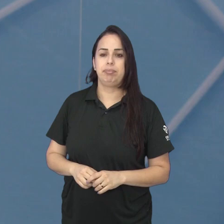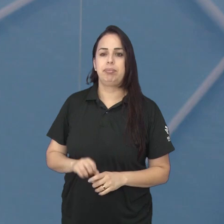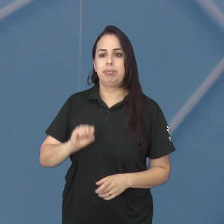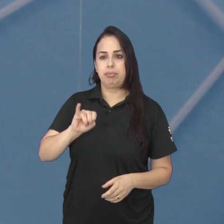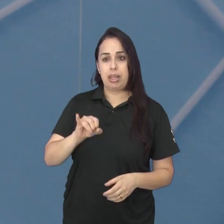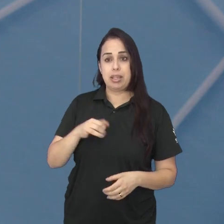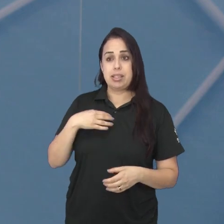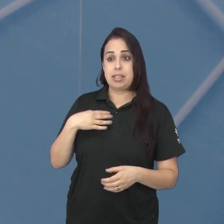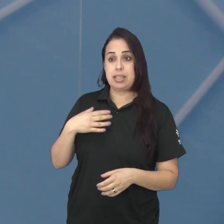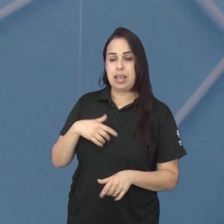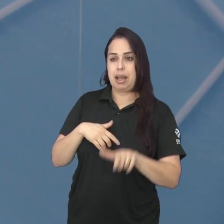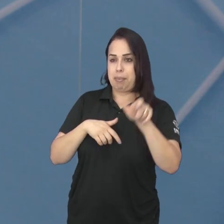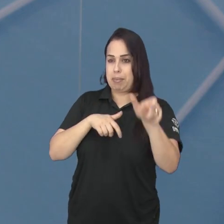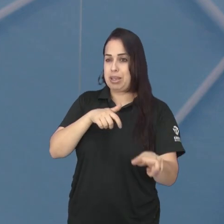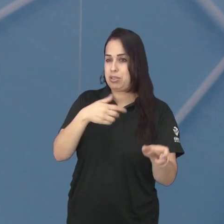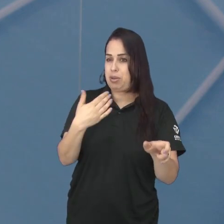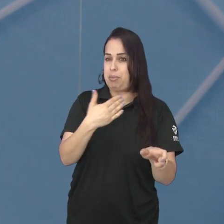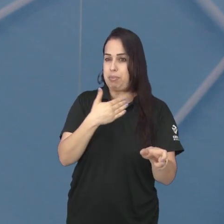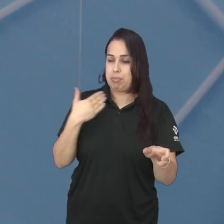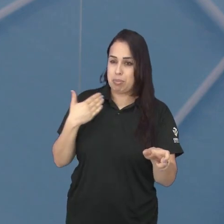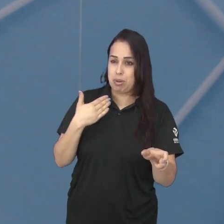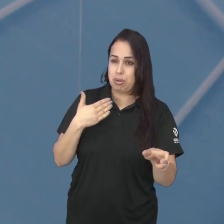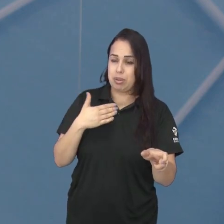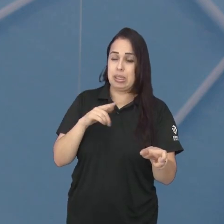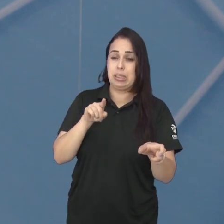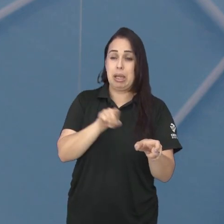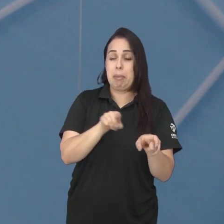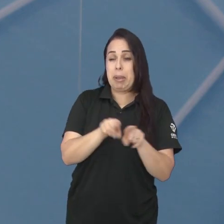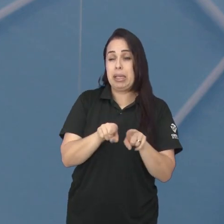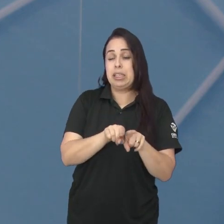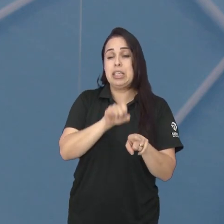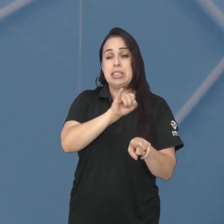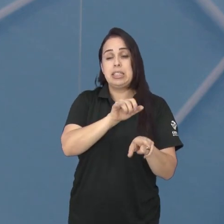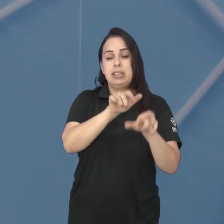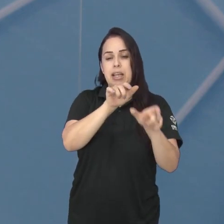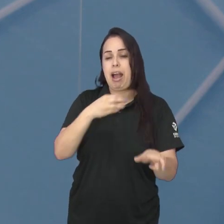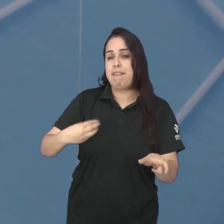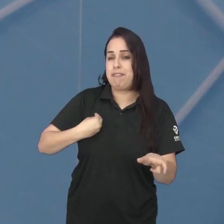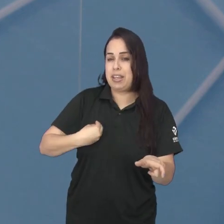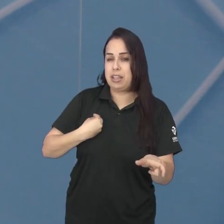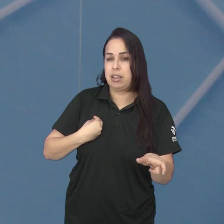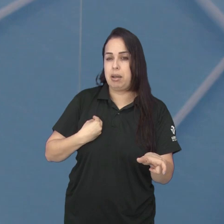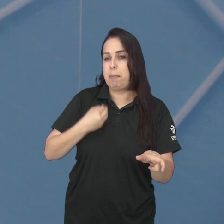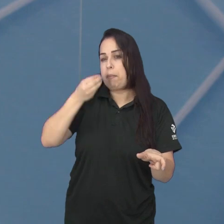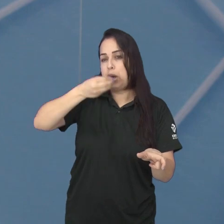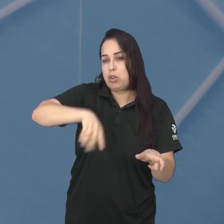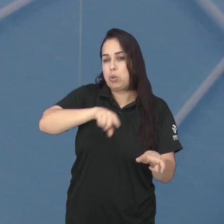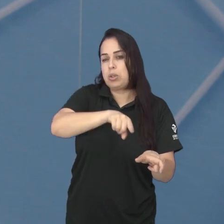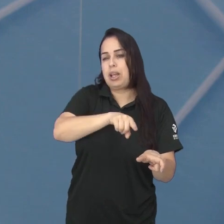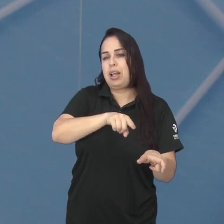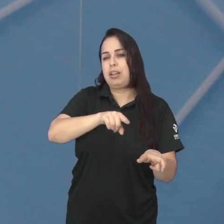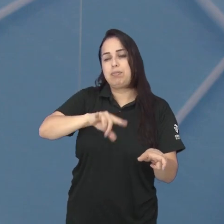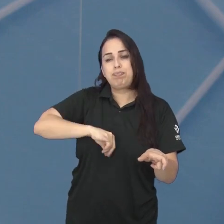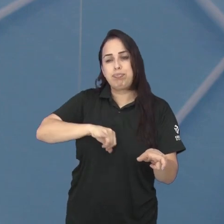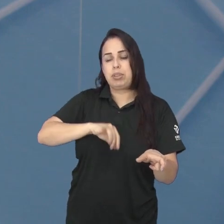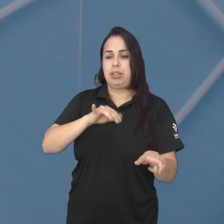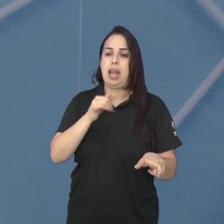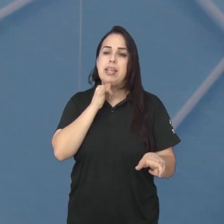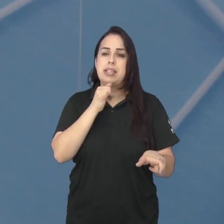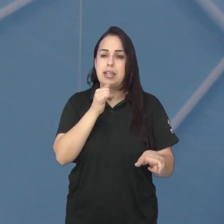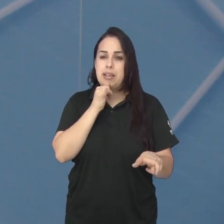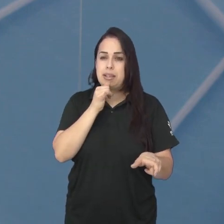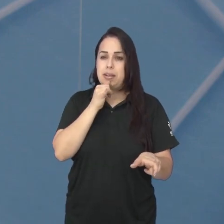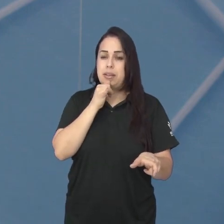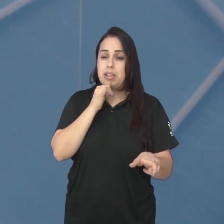você mexe com a vida da pessoa, né, você mexe com toda a estrutura dela, né? Então, qualquer trabalho hoje